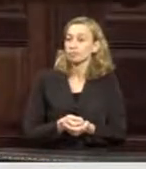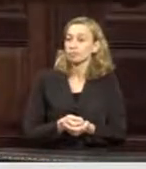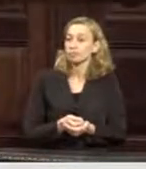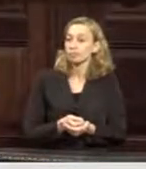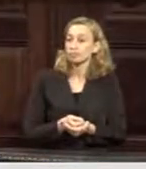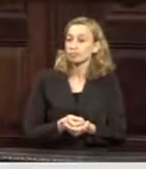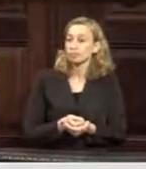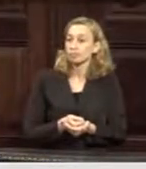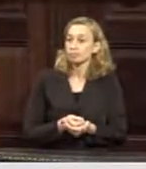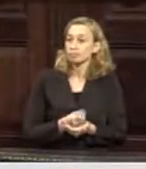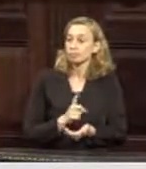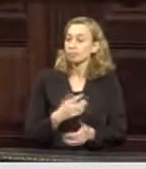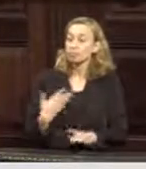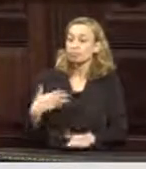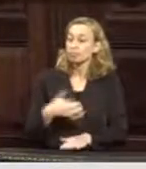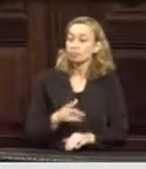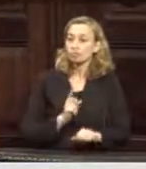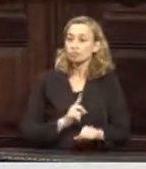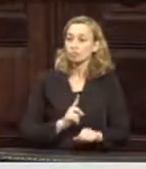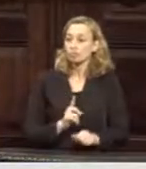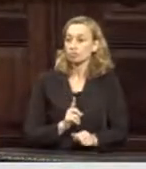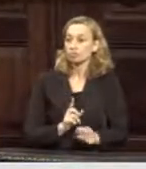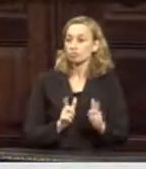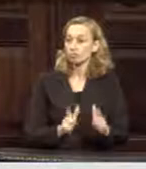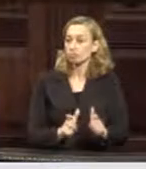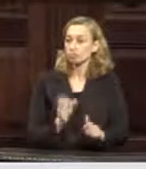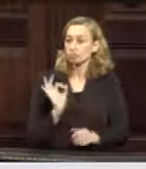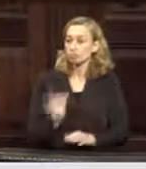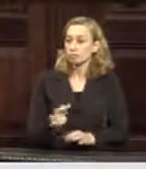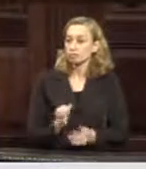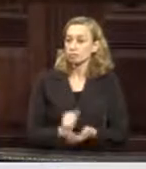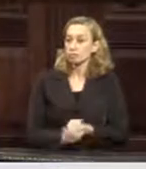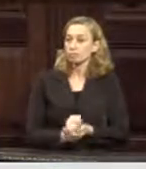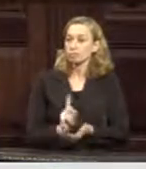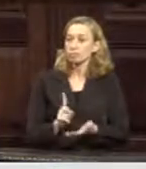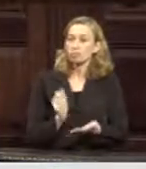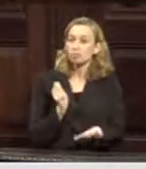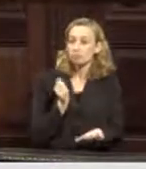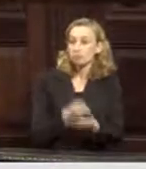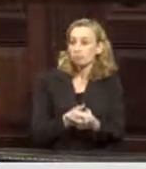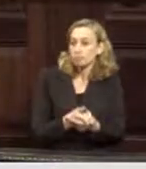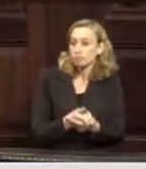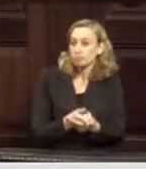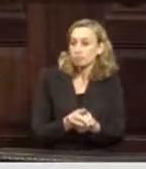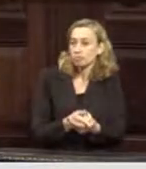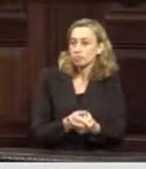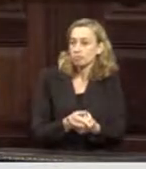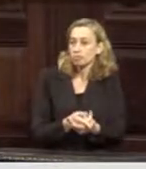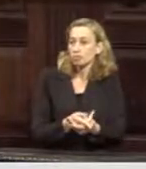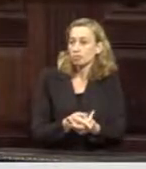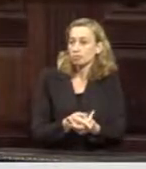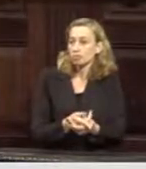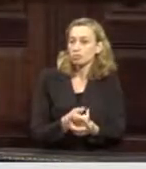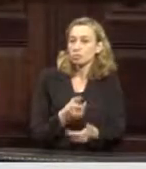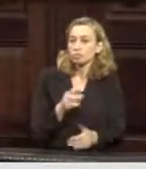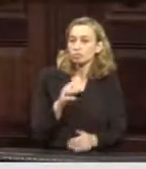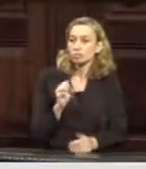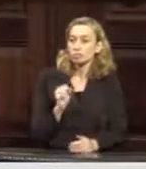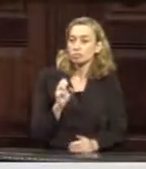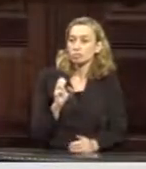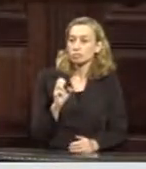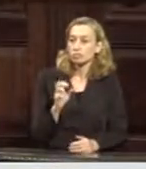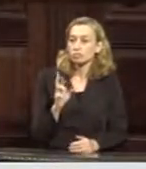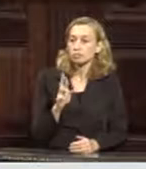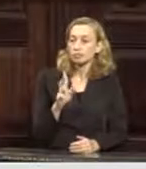dinheiro não chegou onde tinha que chegar, não pagou o fornecedor, não pagou o prestador de serviço, não fez pagamentos que